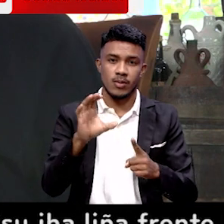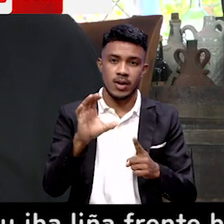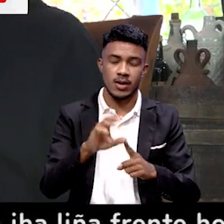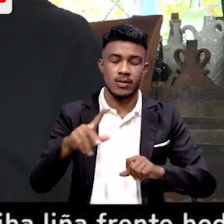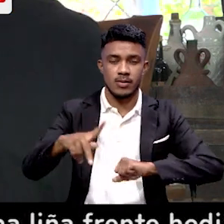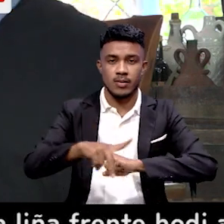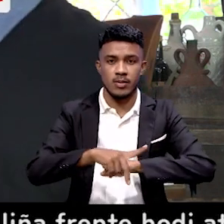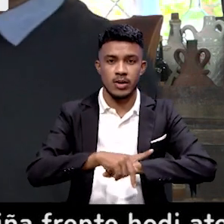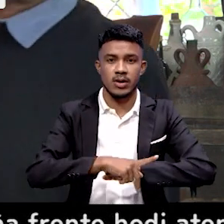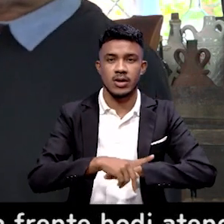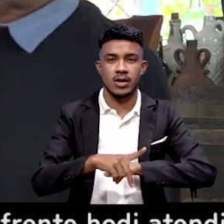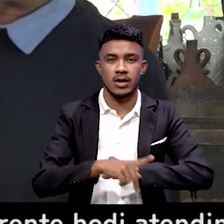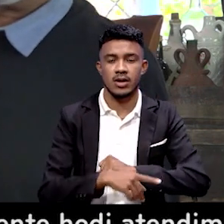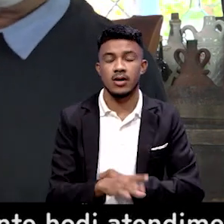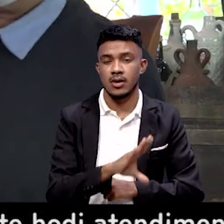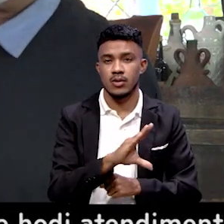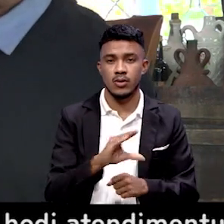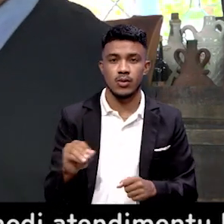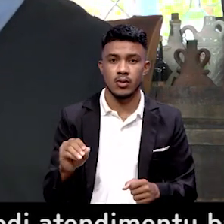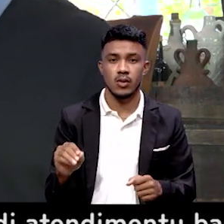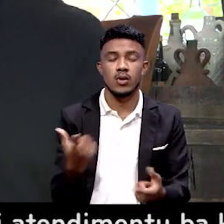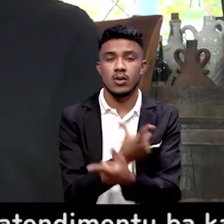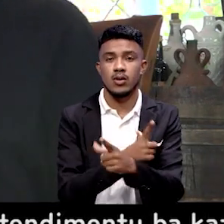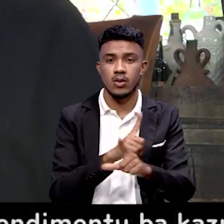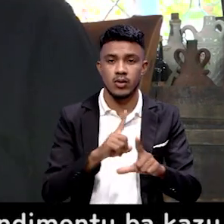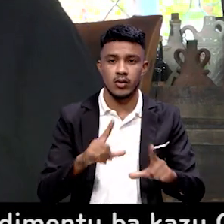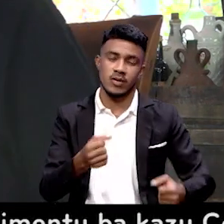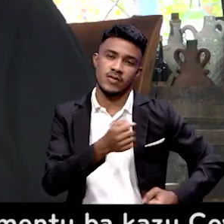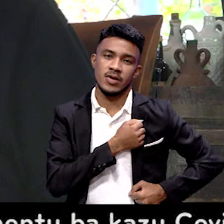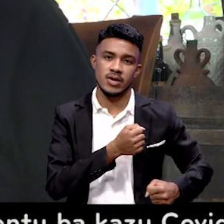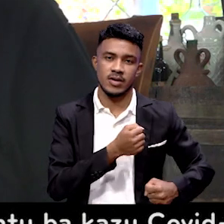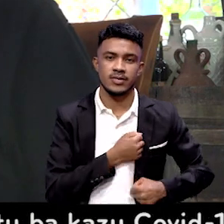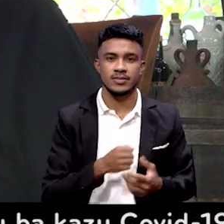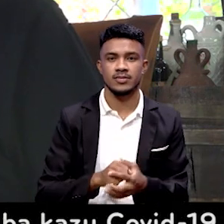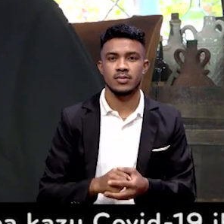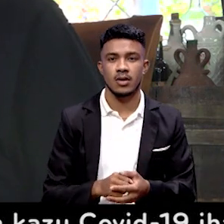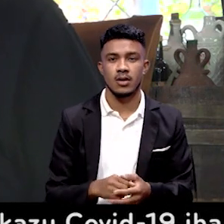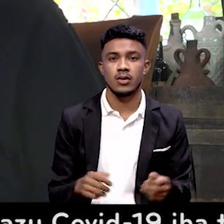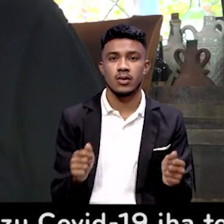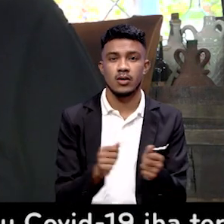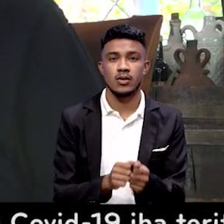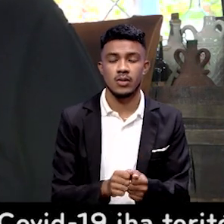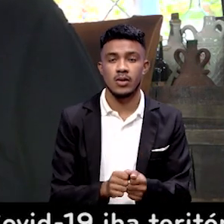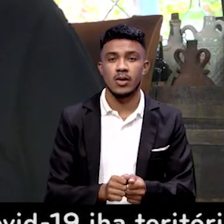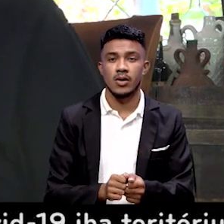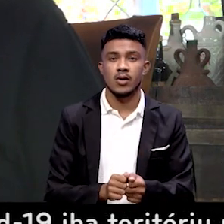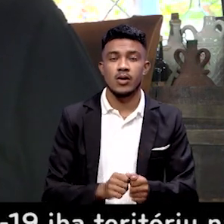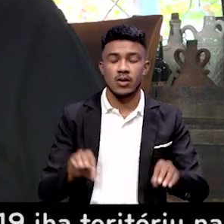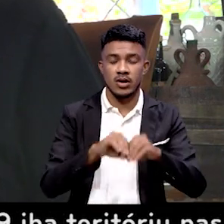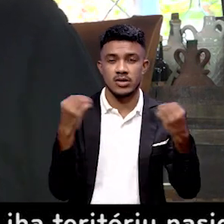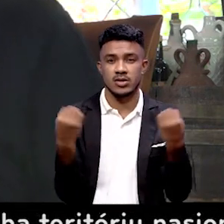política, além da luta armada. Depois, o componente política,